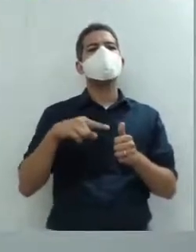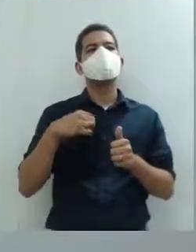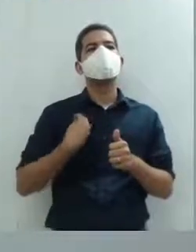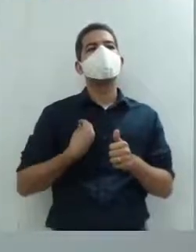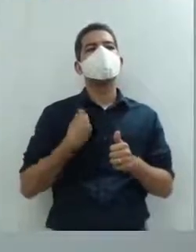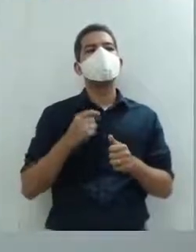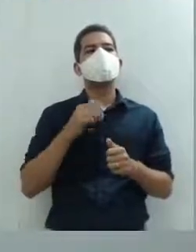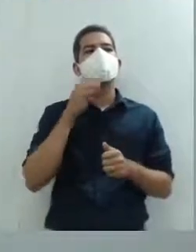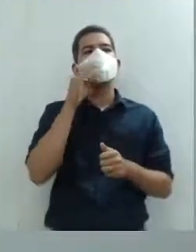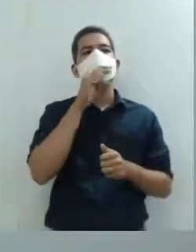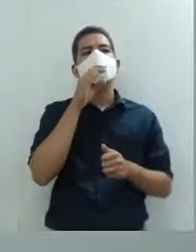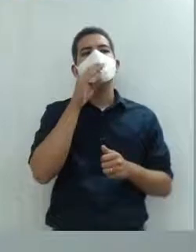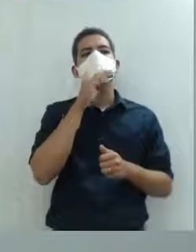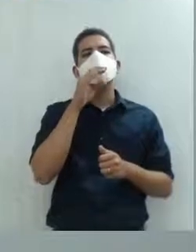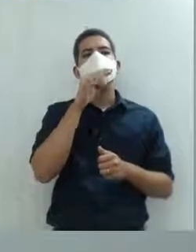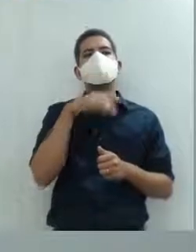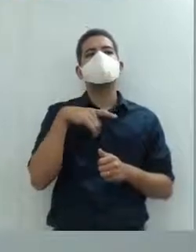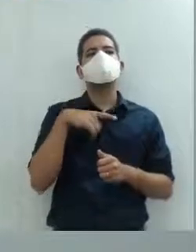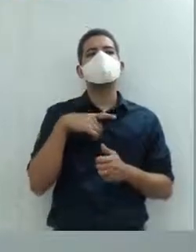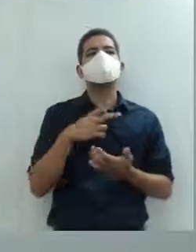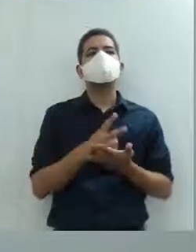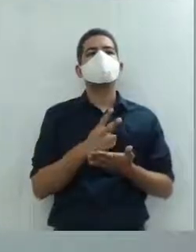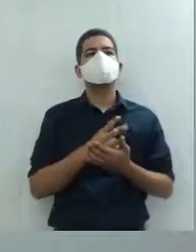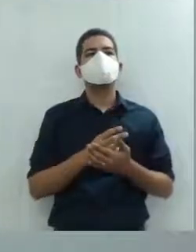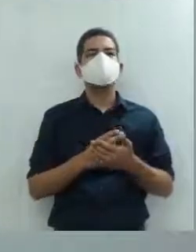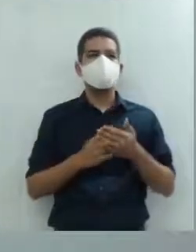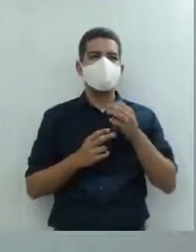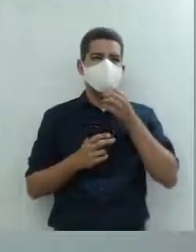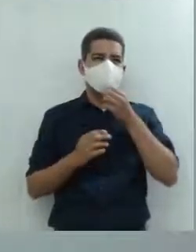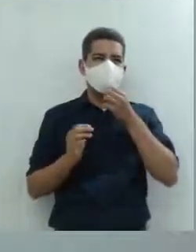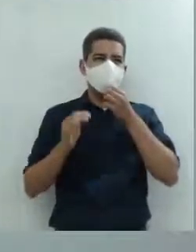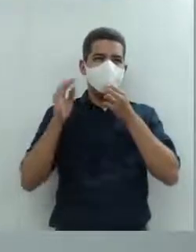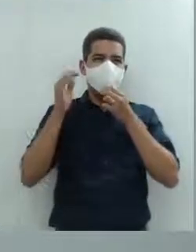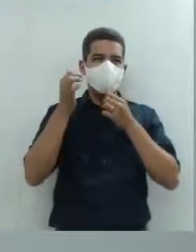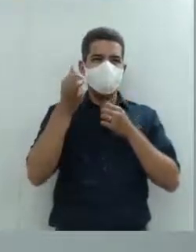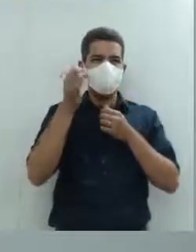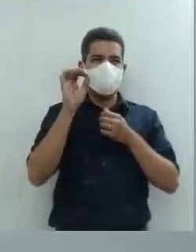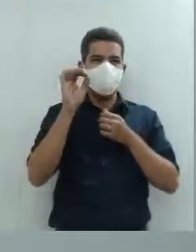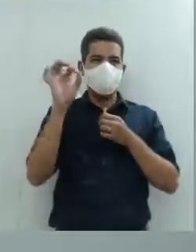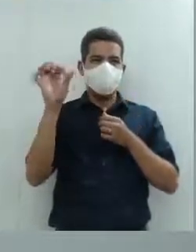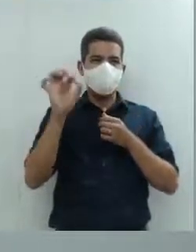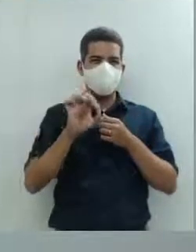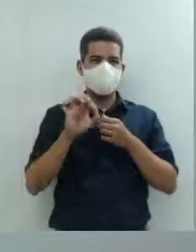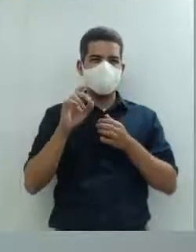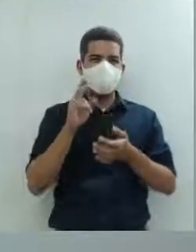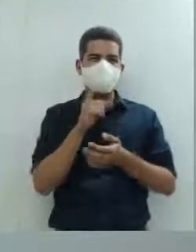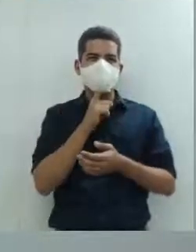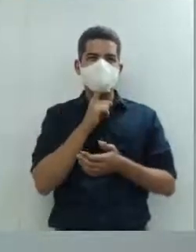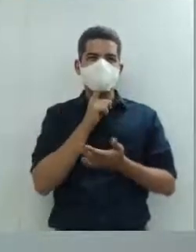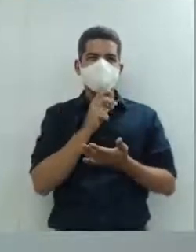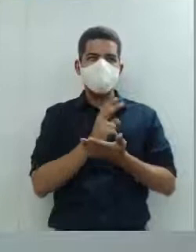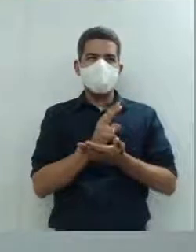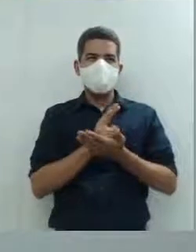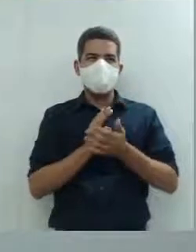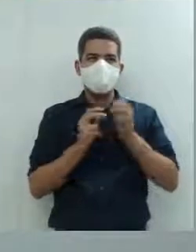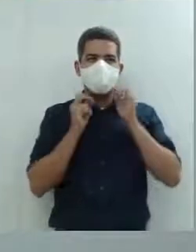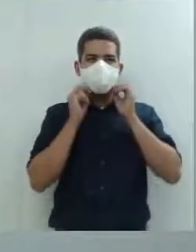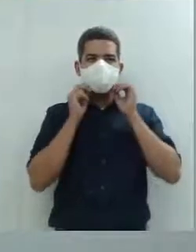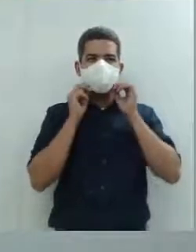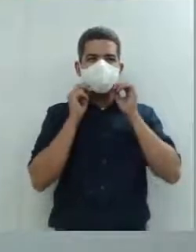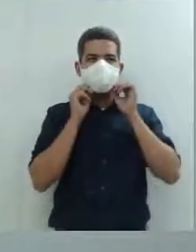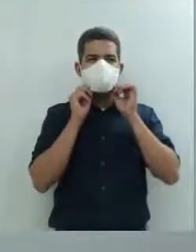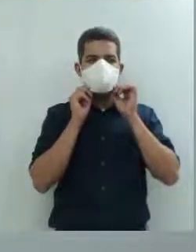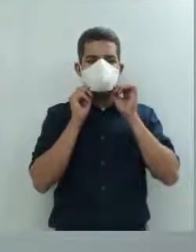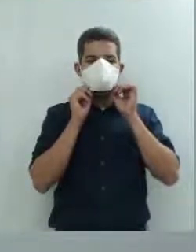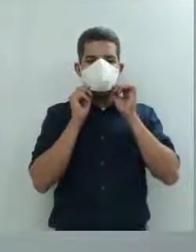quente, quente, quente. E na zona ali de 60 a 90, sempre frio, sempre frio. Se aqui é